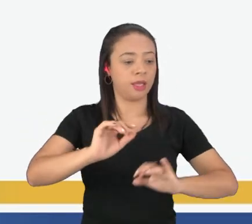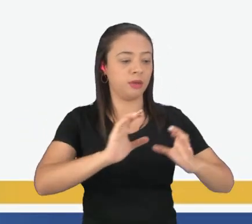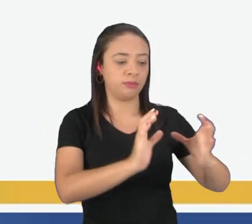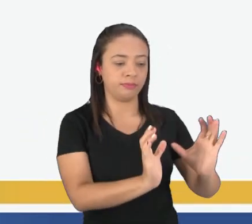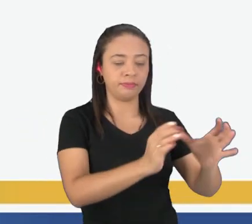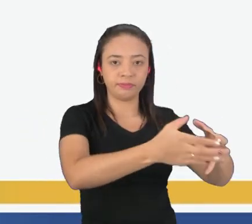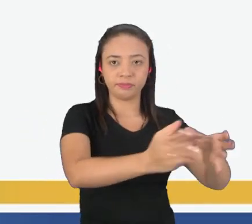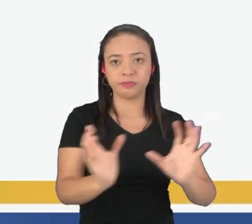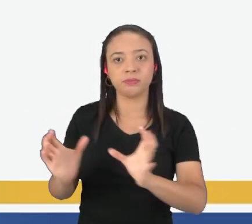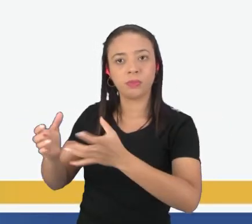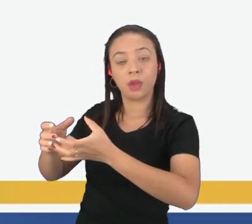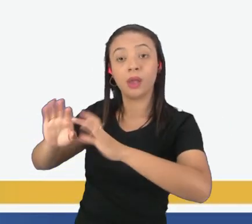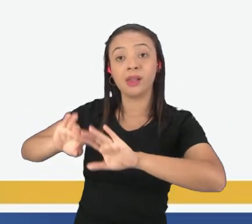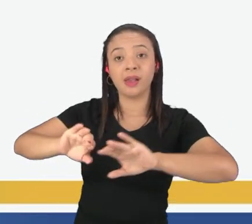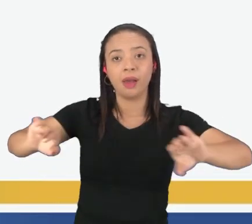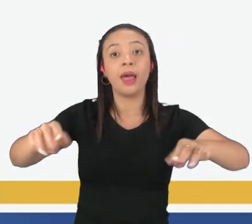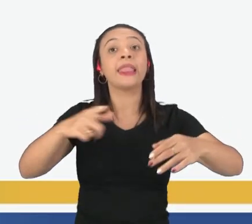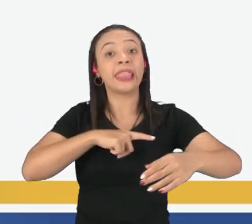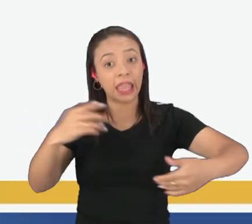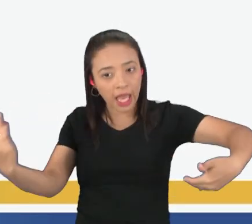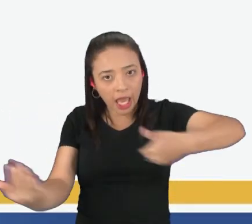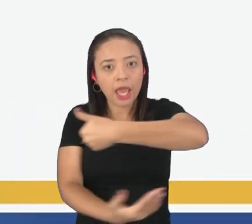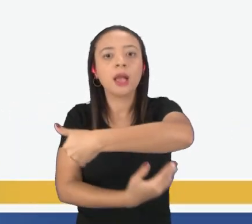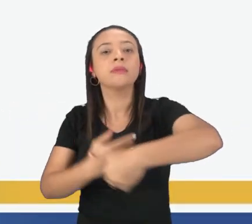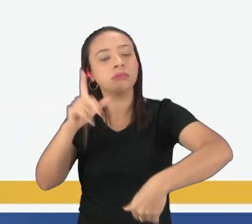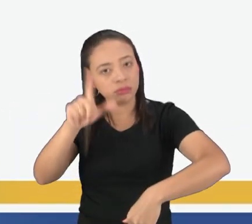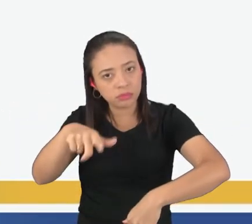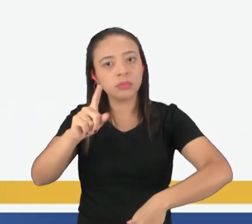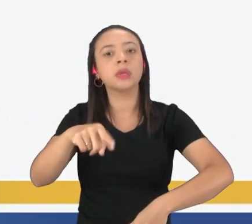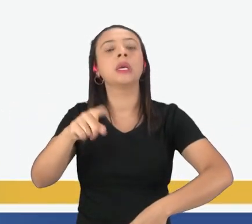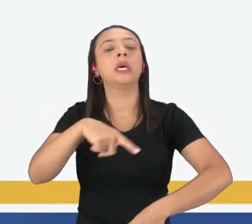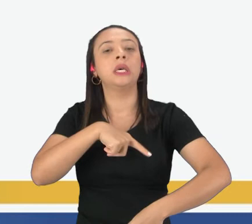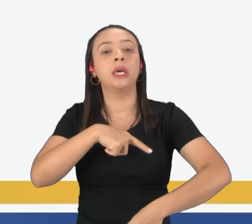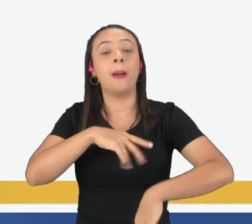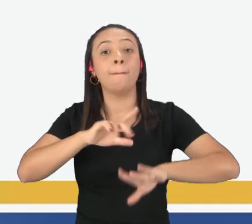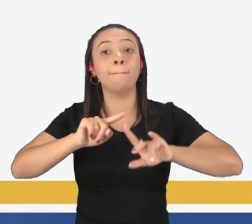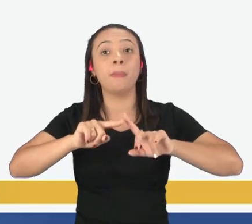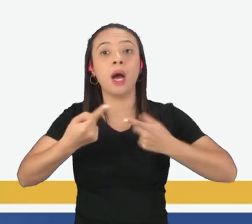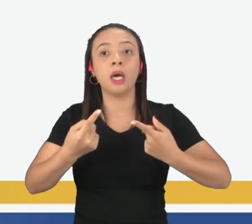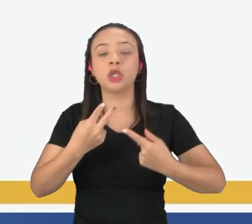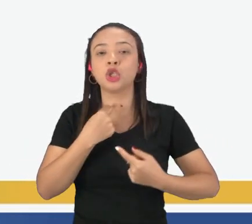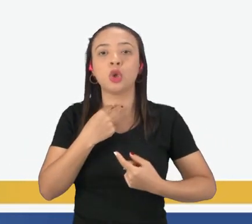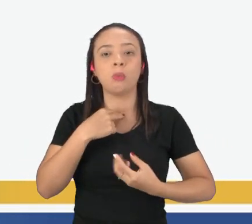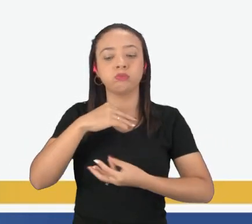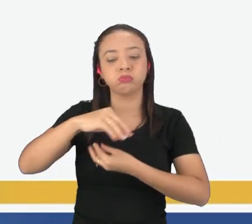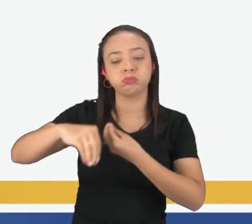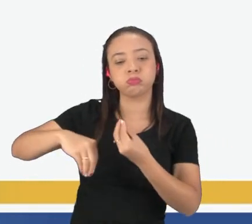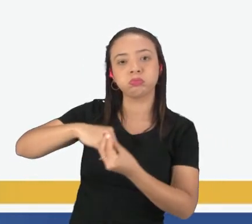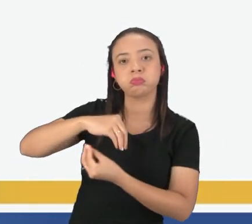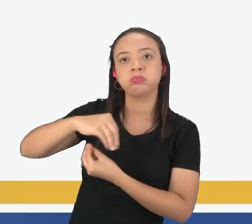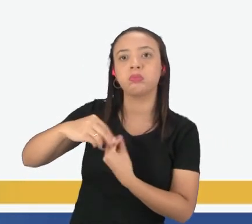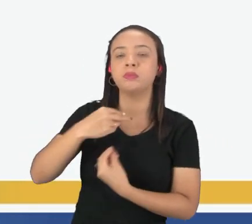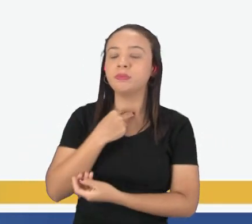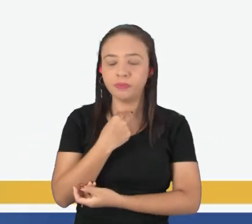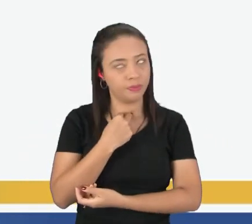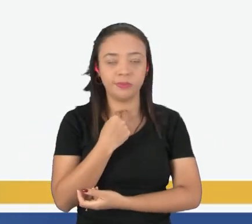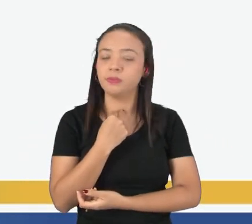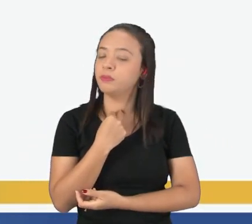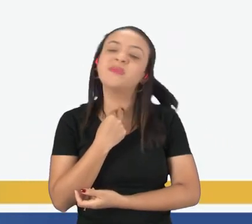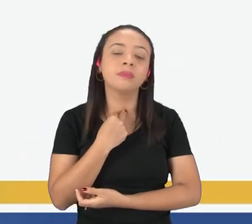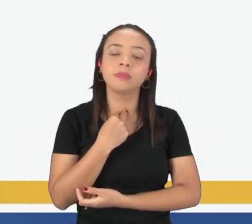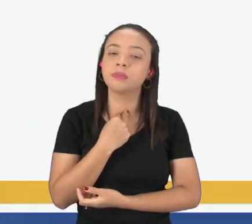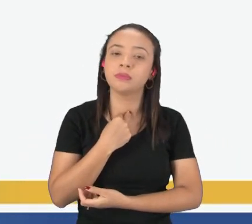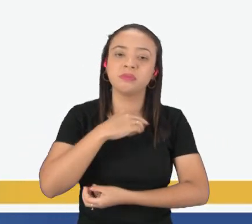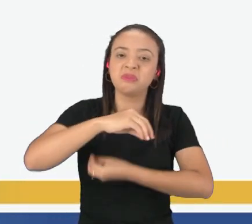lugar, têm que ter o seu relacionamento, mas sem que uma invada a área da outra ou que haja uma promiscuidade,